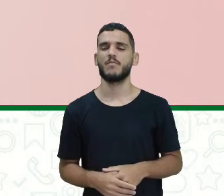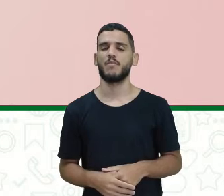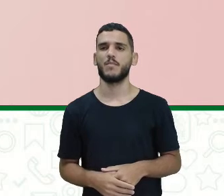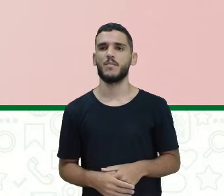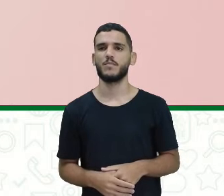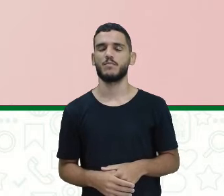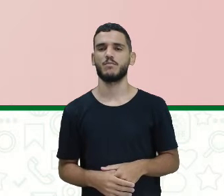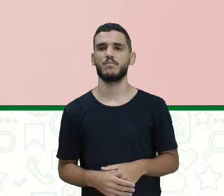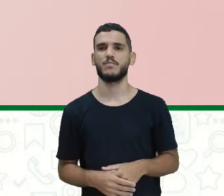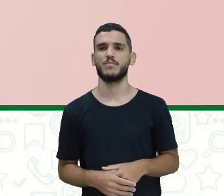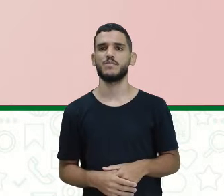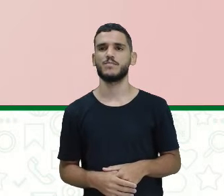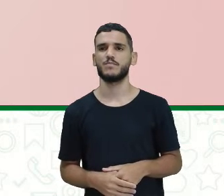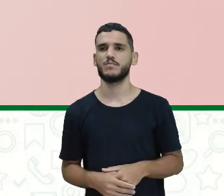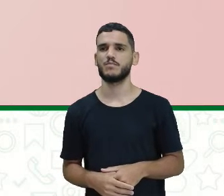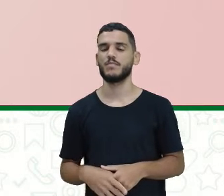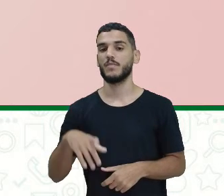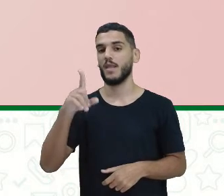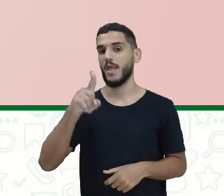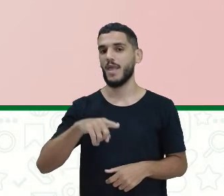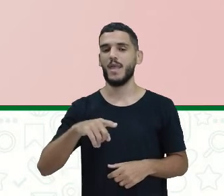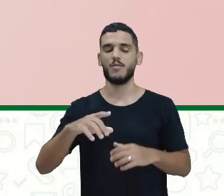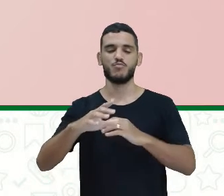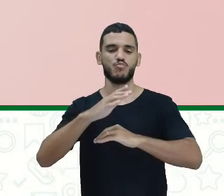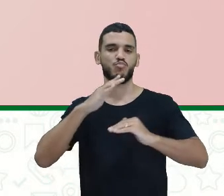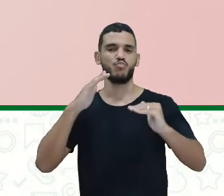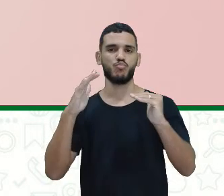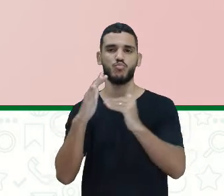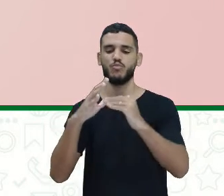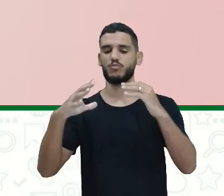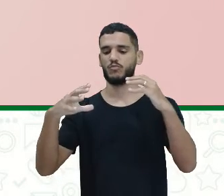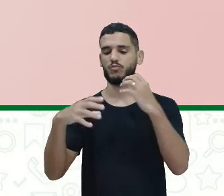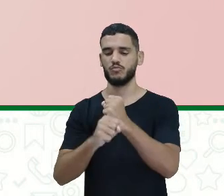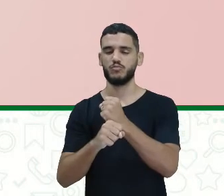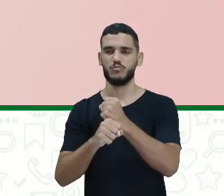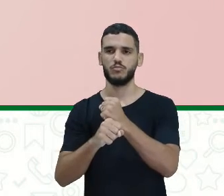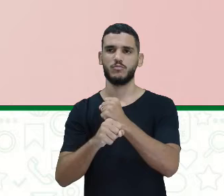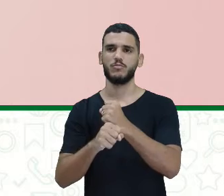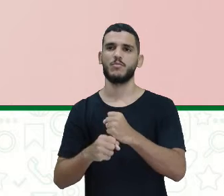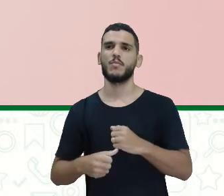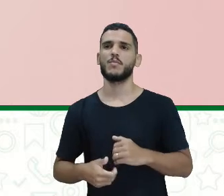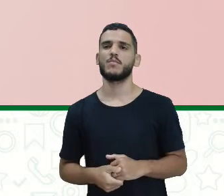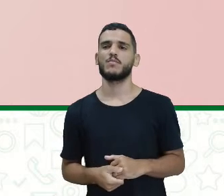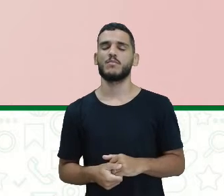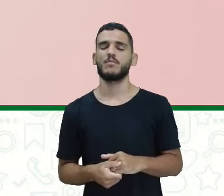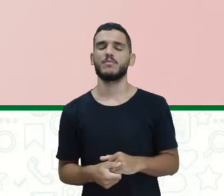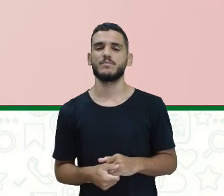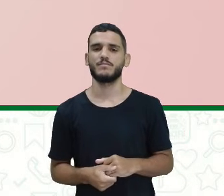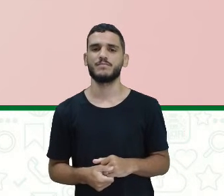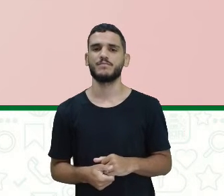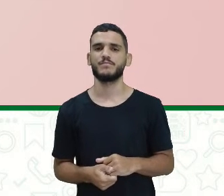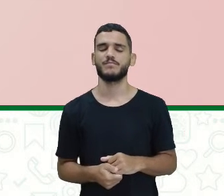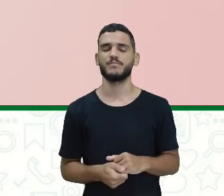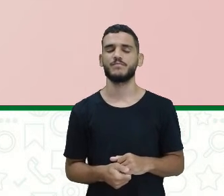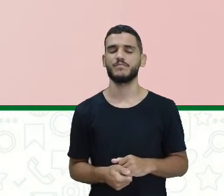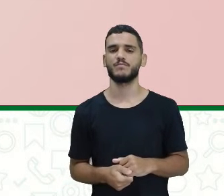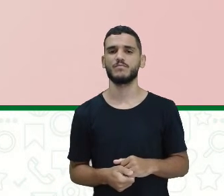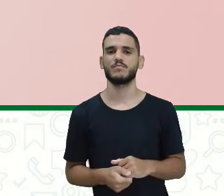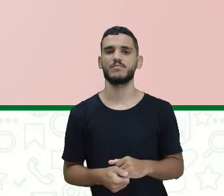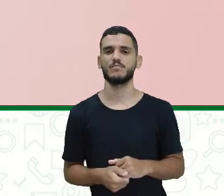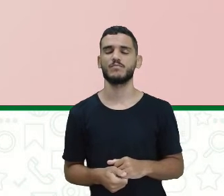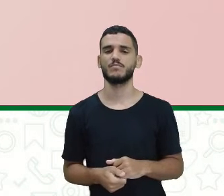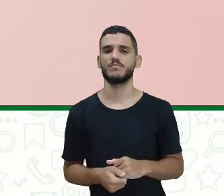seria esse total que você tem aí, né? Vai me